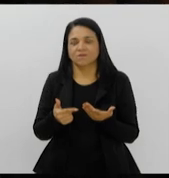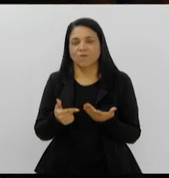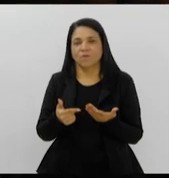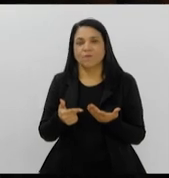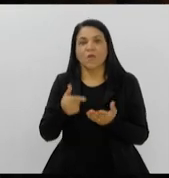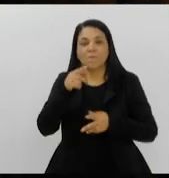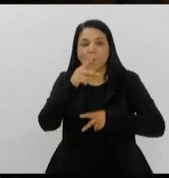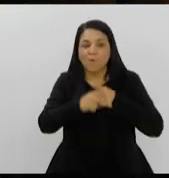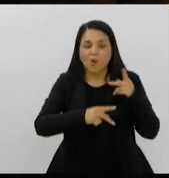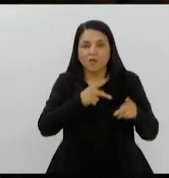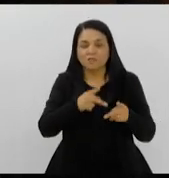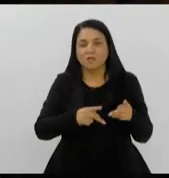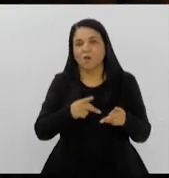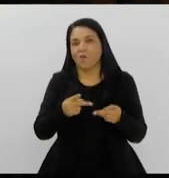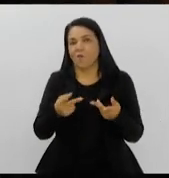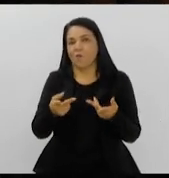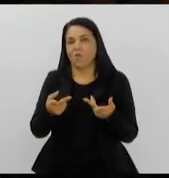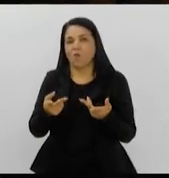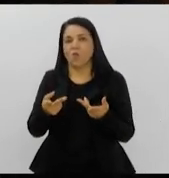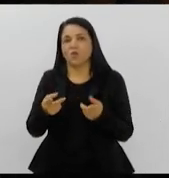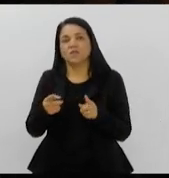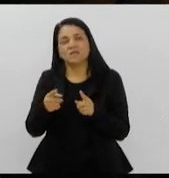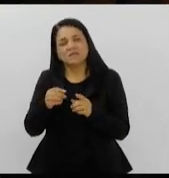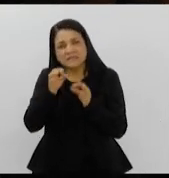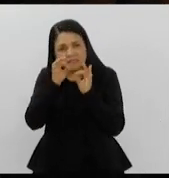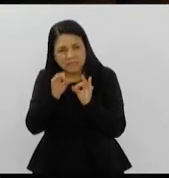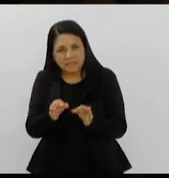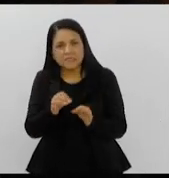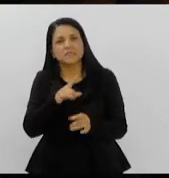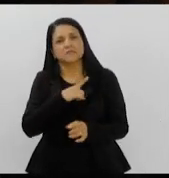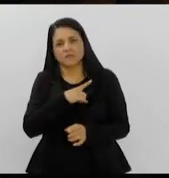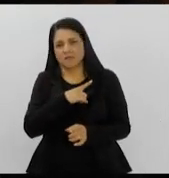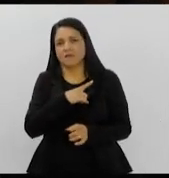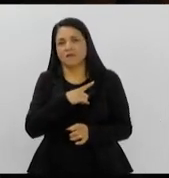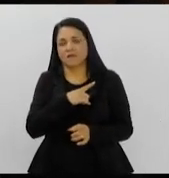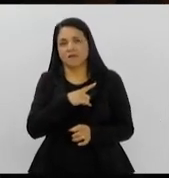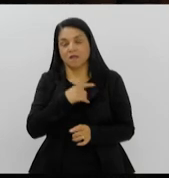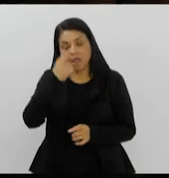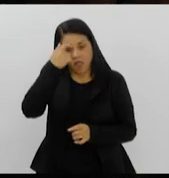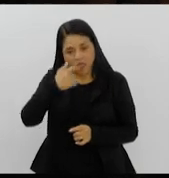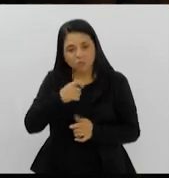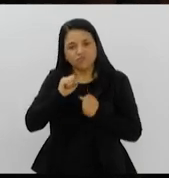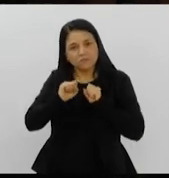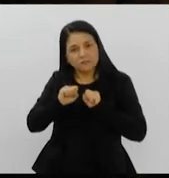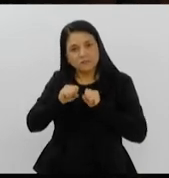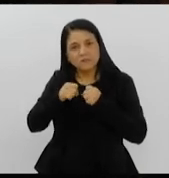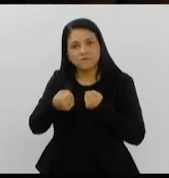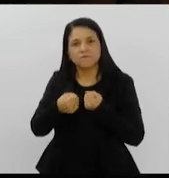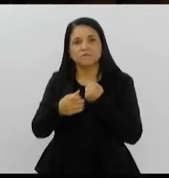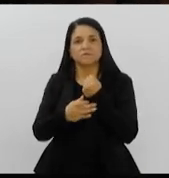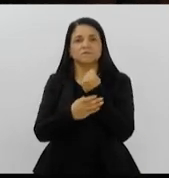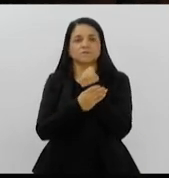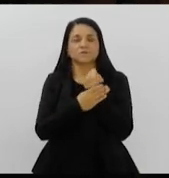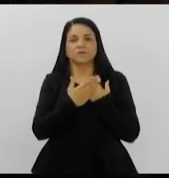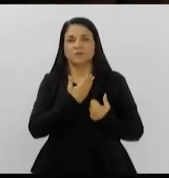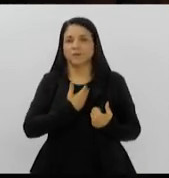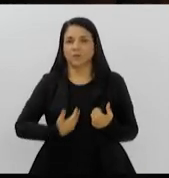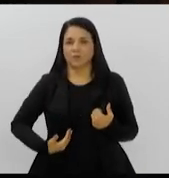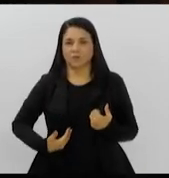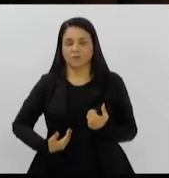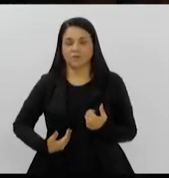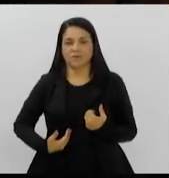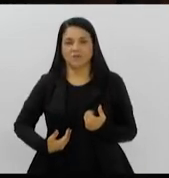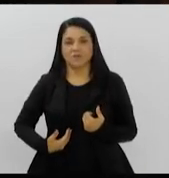a população iguaçuana. E pode ter certeza que eu sou um defensor da segurança pública, sou um cara